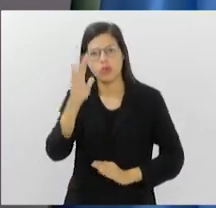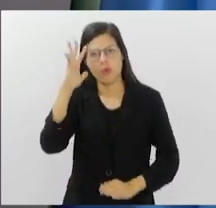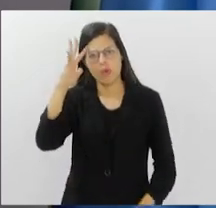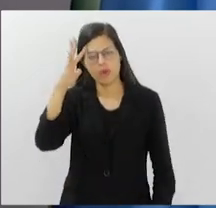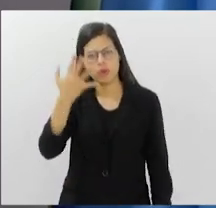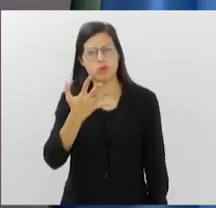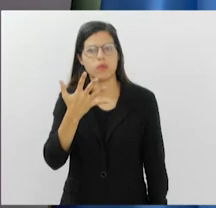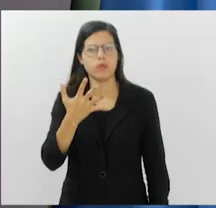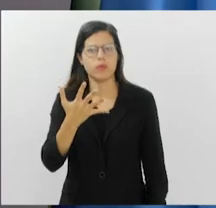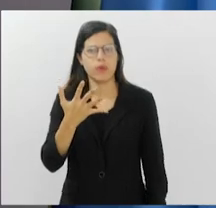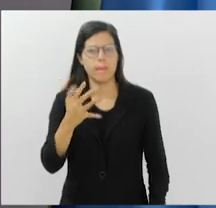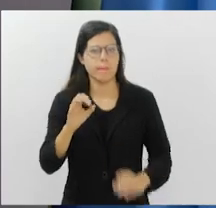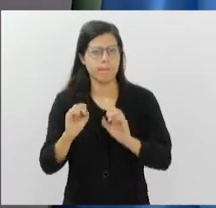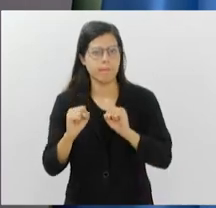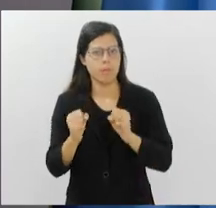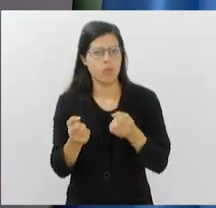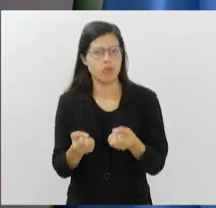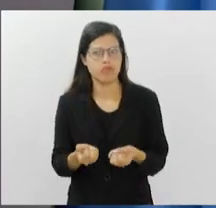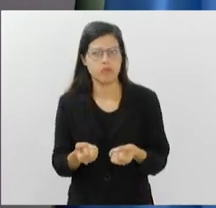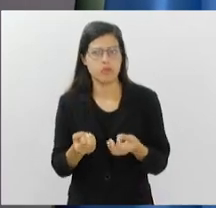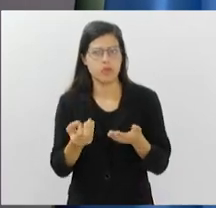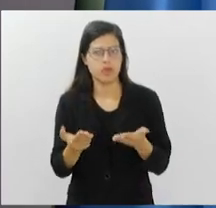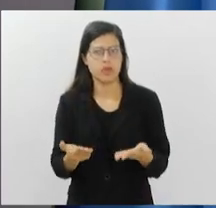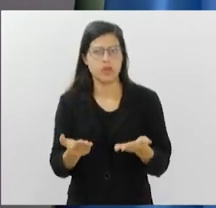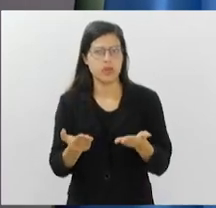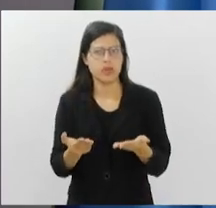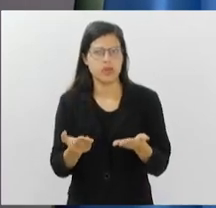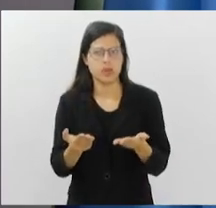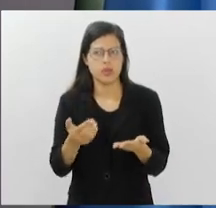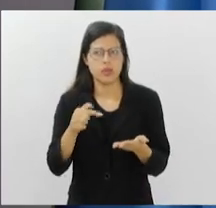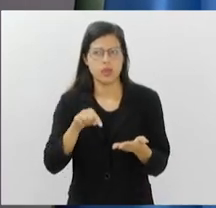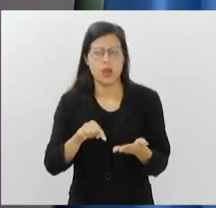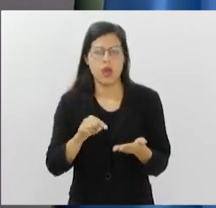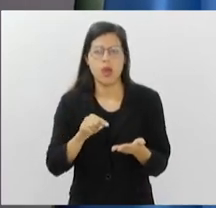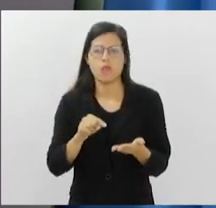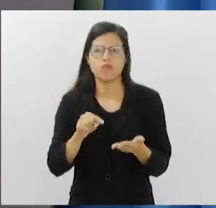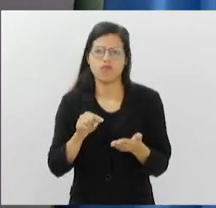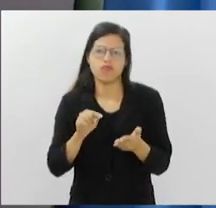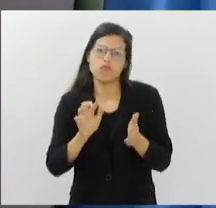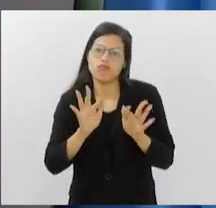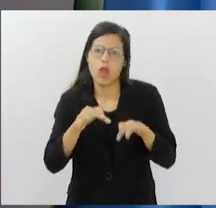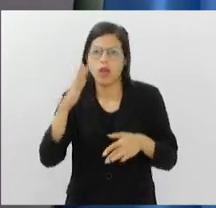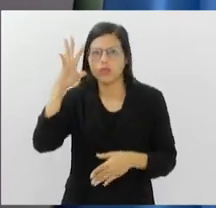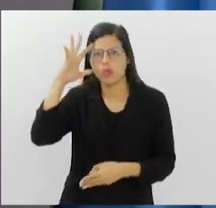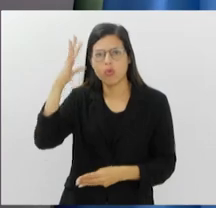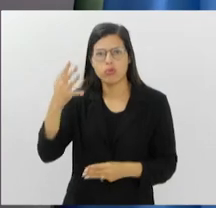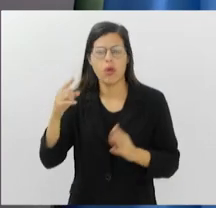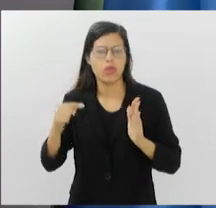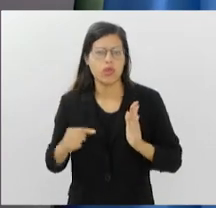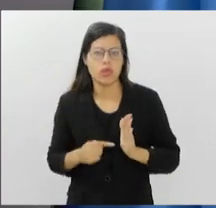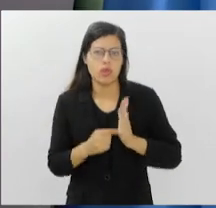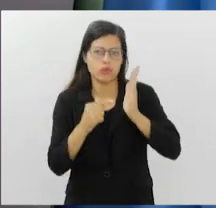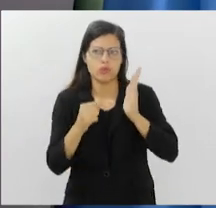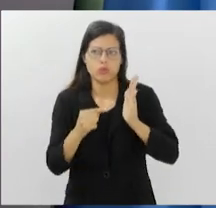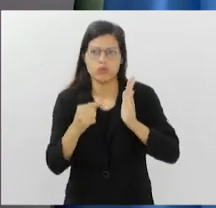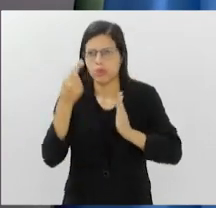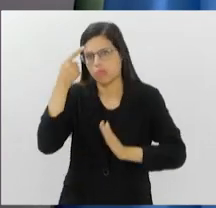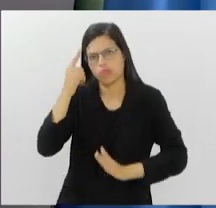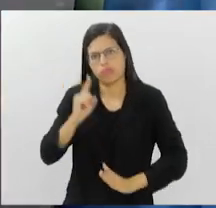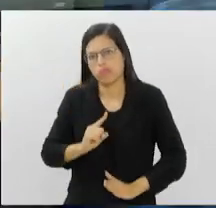possam dar um bom cabo, uma boa finalidade às denúncias que ele está fazendo, que eu repito, ainda não sei quais